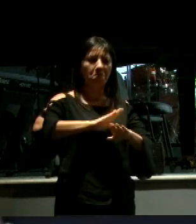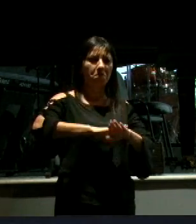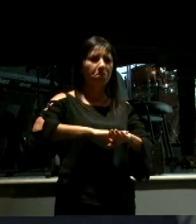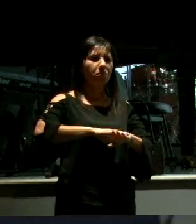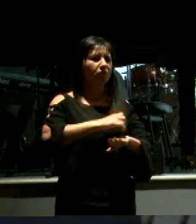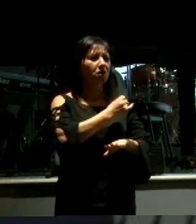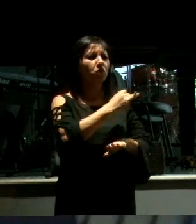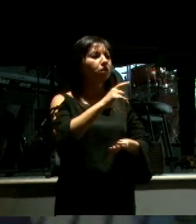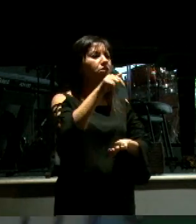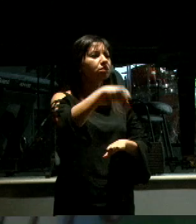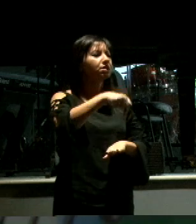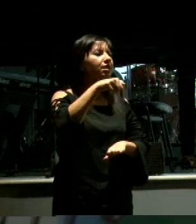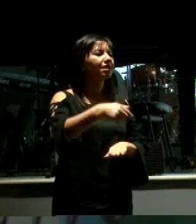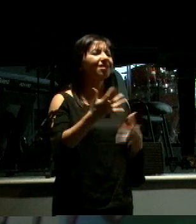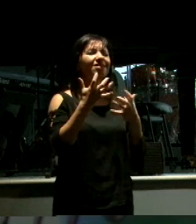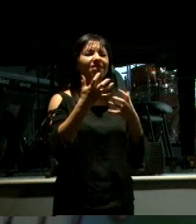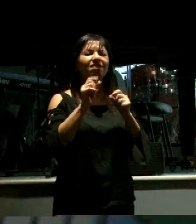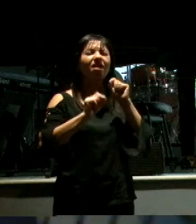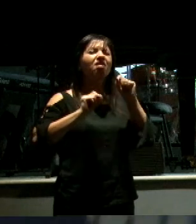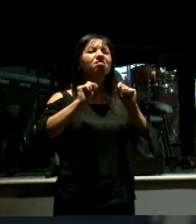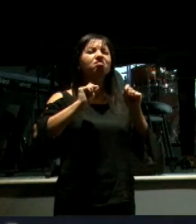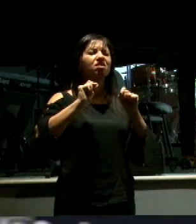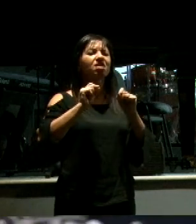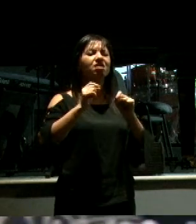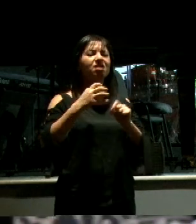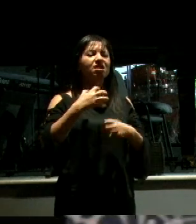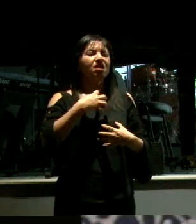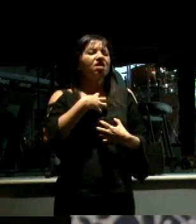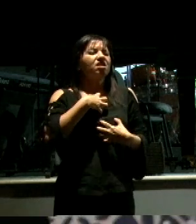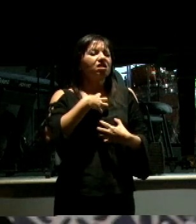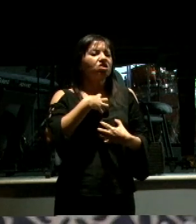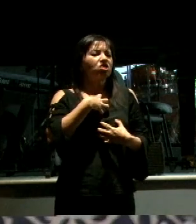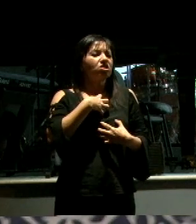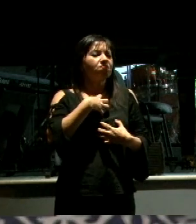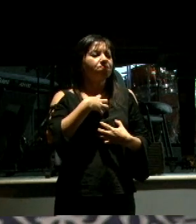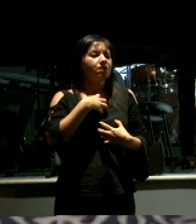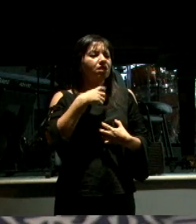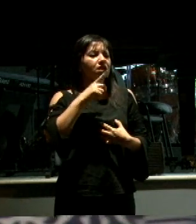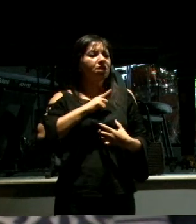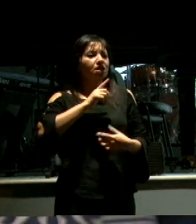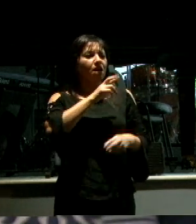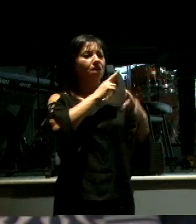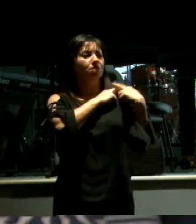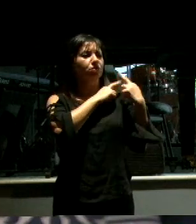Quantos aqui querem ser o sacerdote do seu lar?